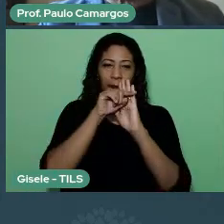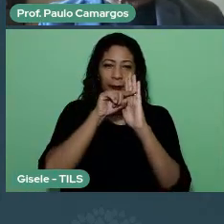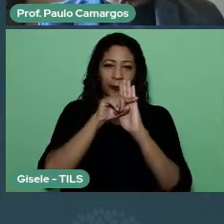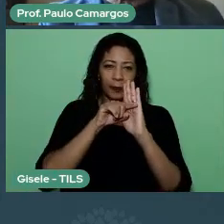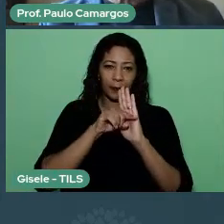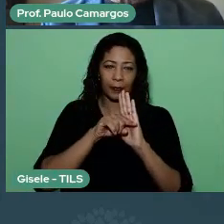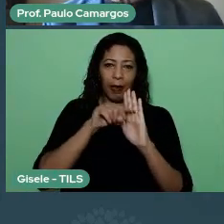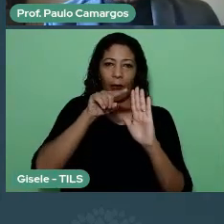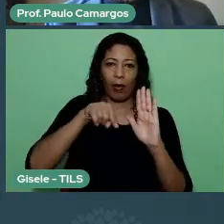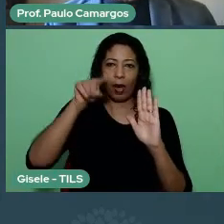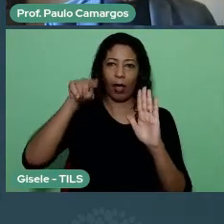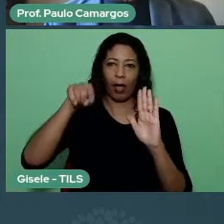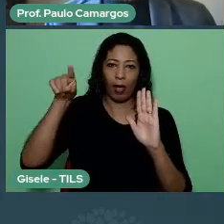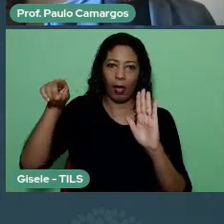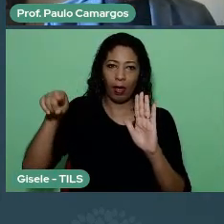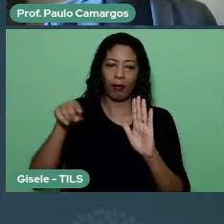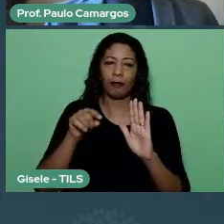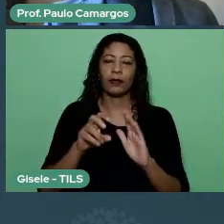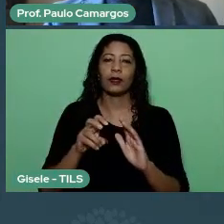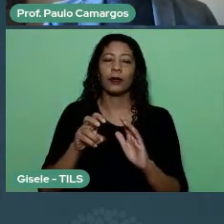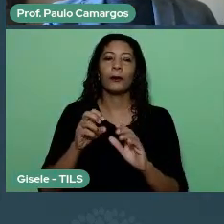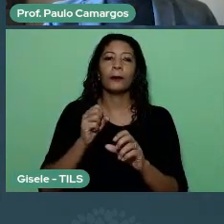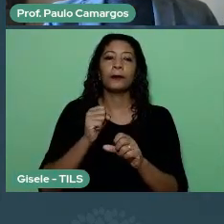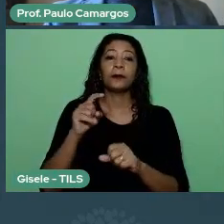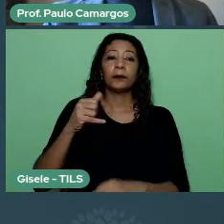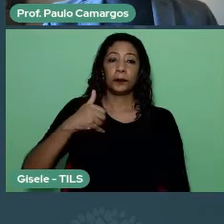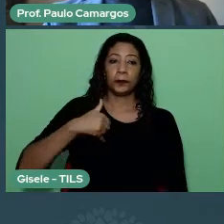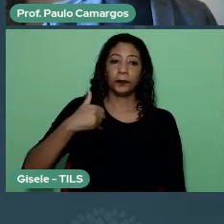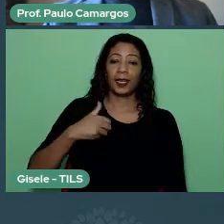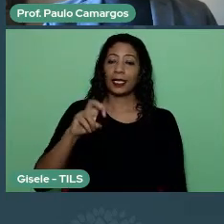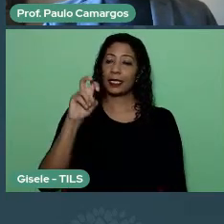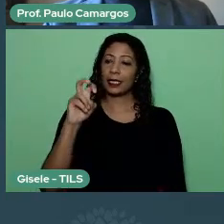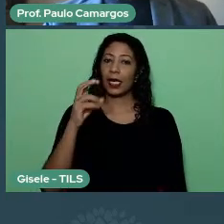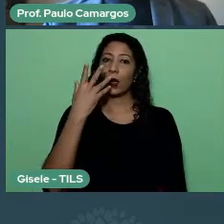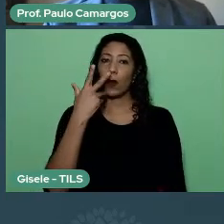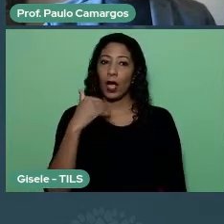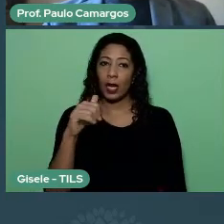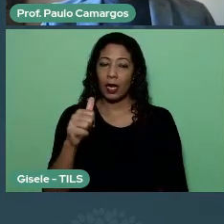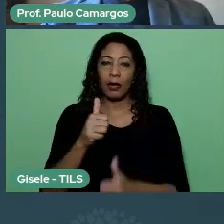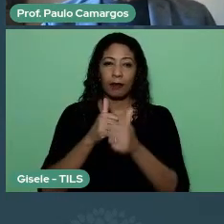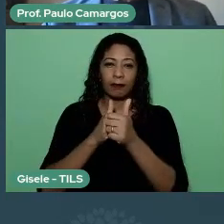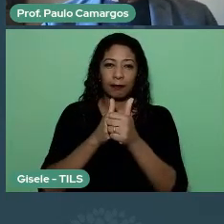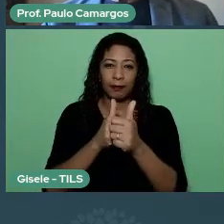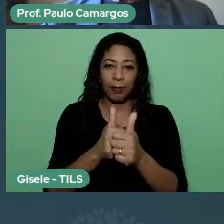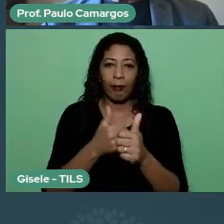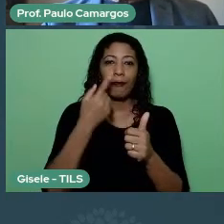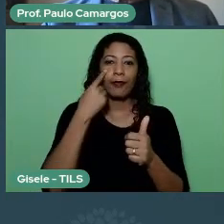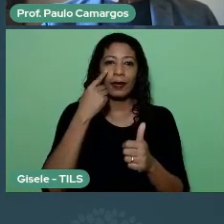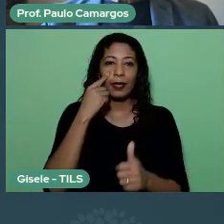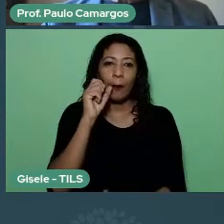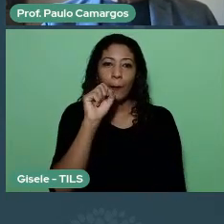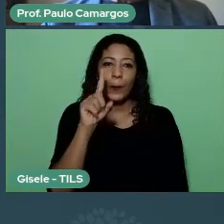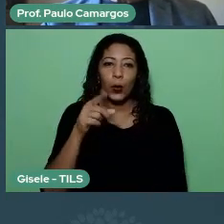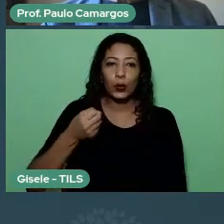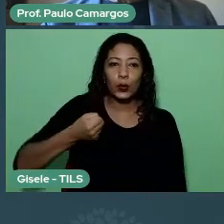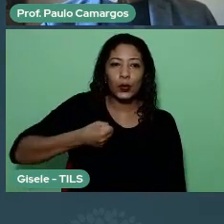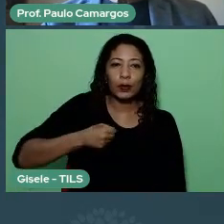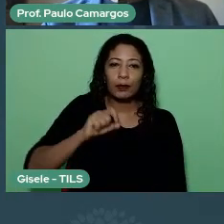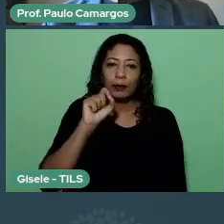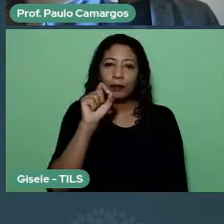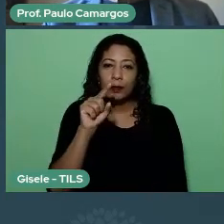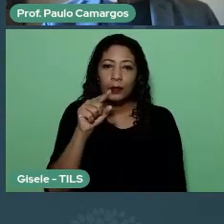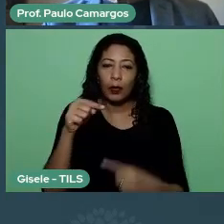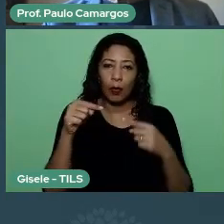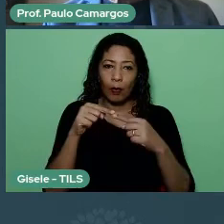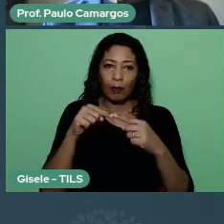durante aproximadamente 5 anos, vejam, todos os pontinhos referentes à estatura